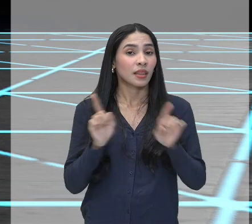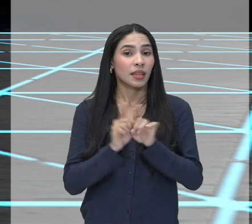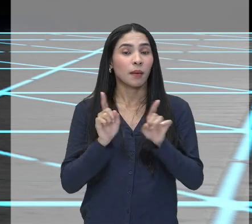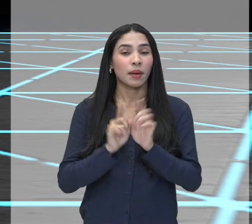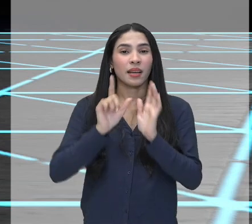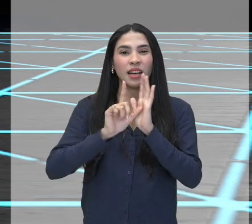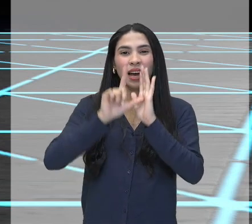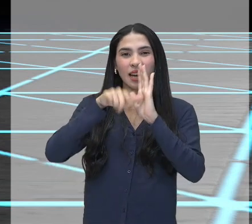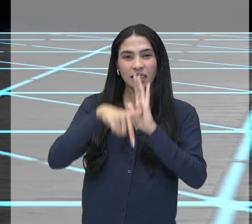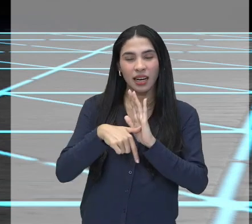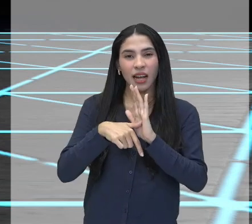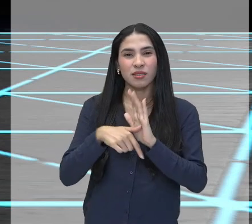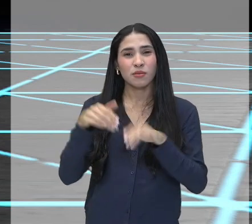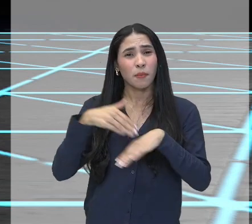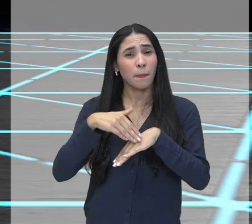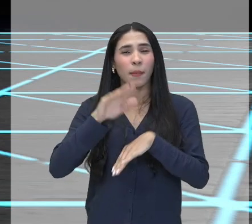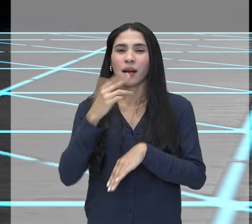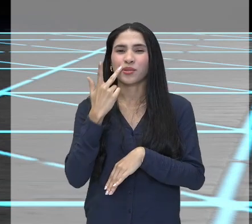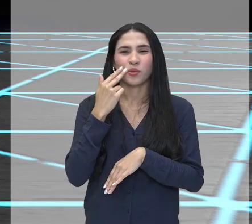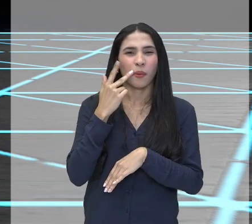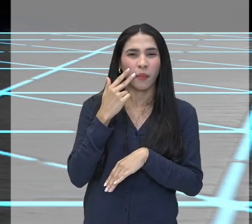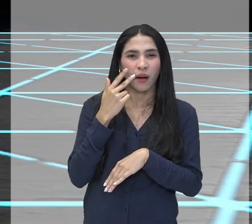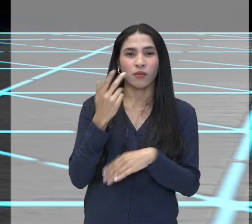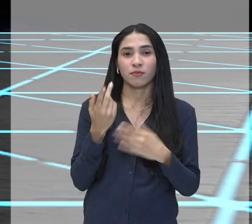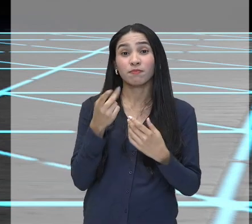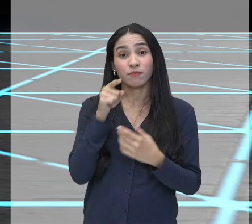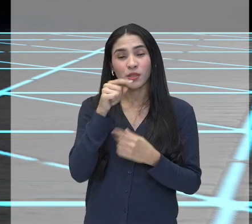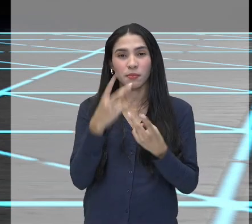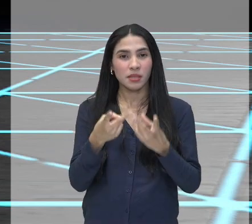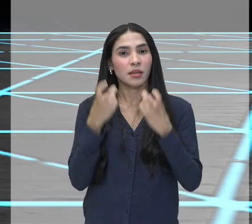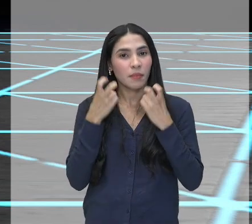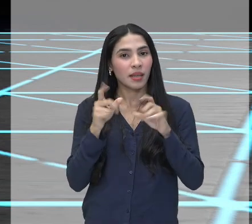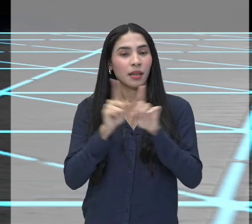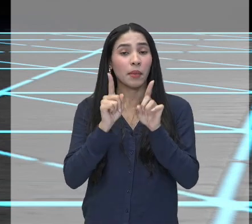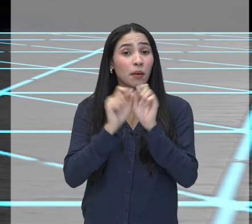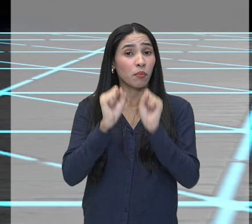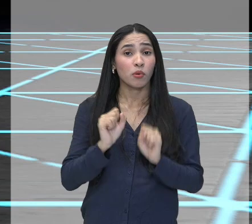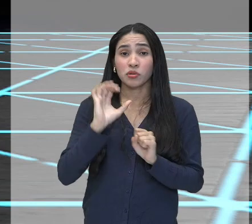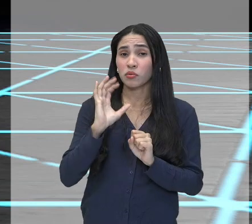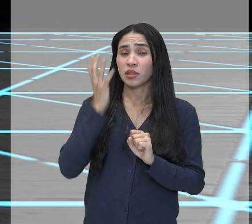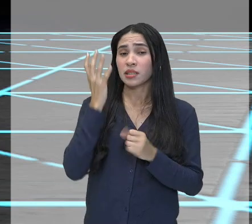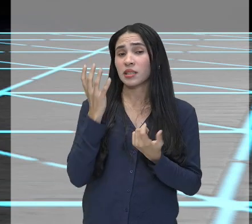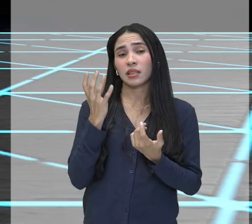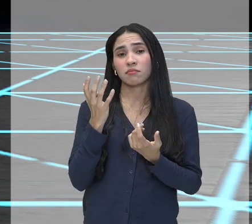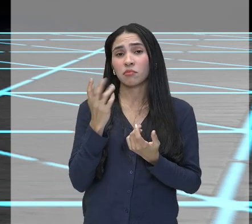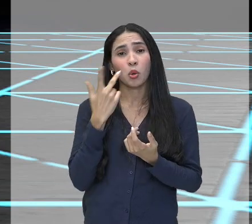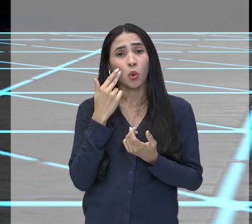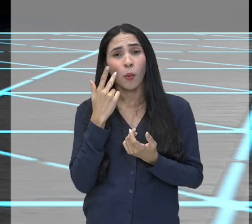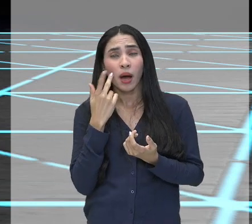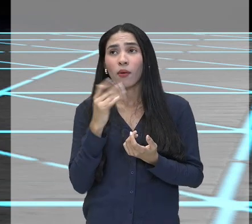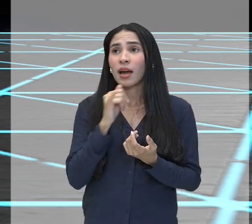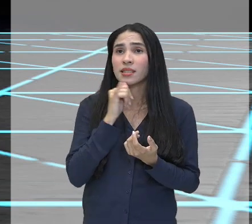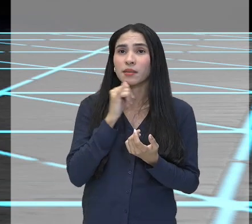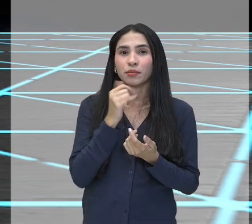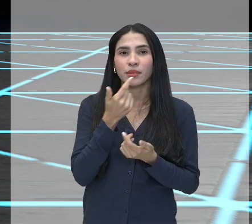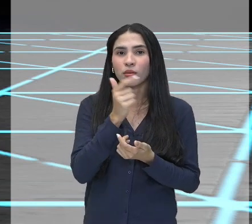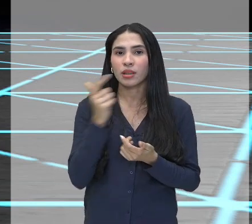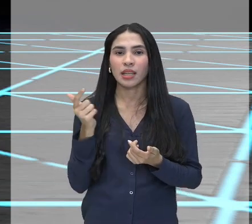início tardio, que é mais comum e também pode acontecer de maneira esporádica, né, sem ali uma